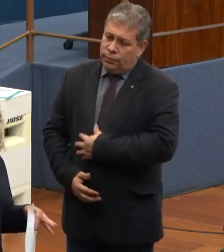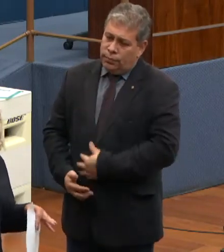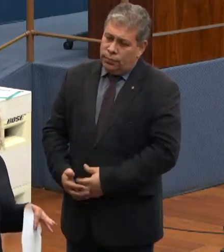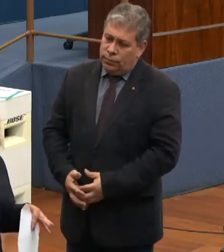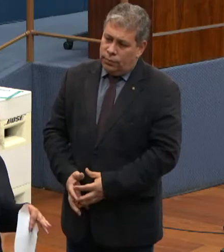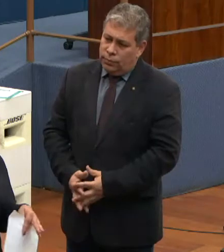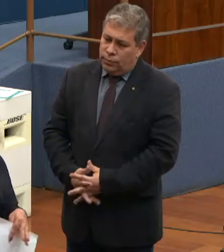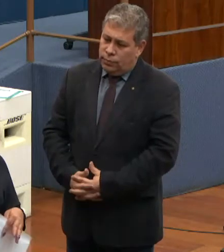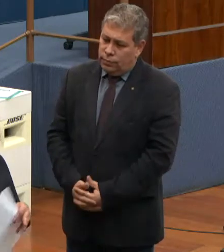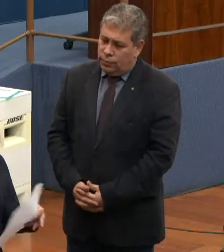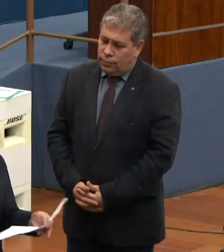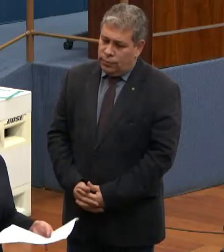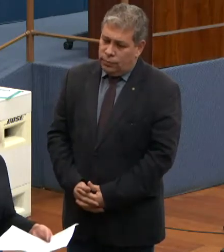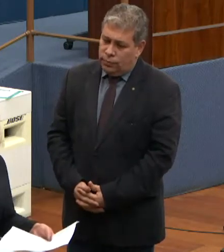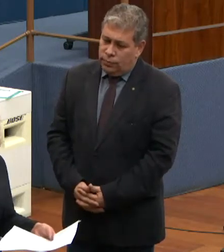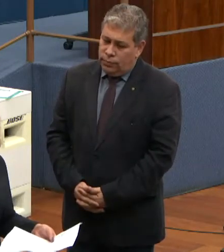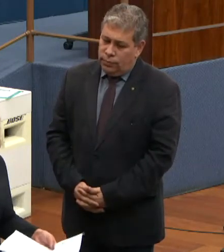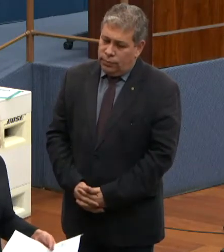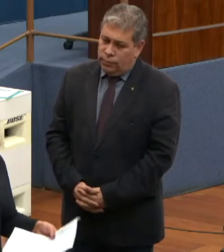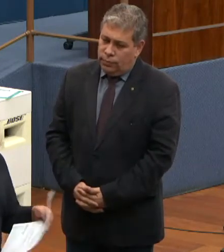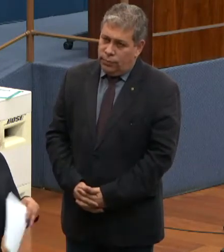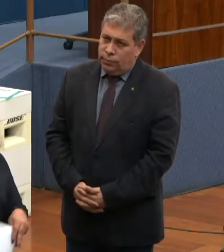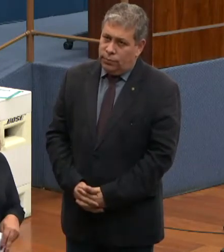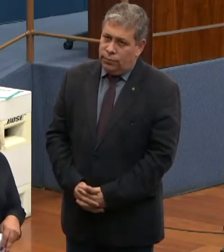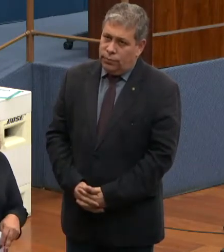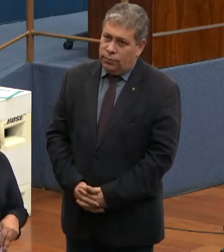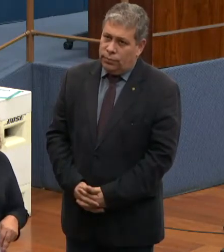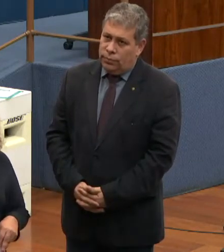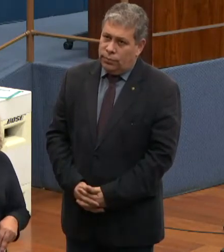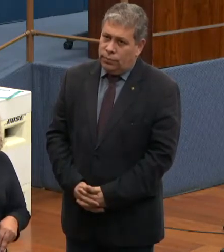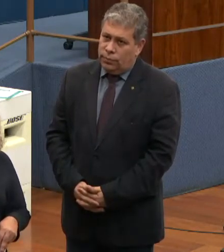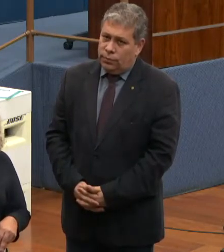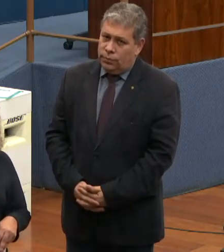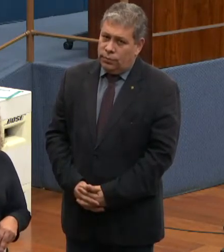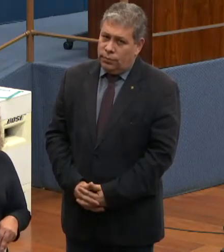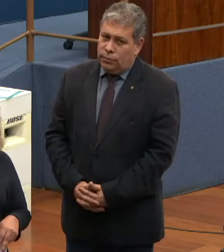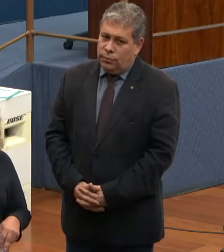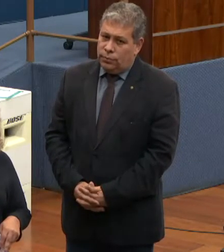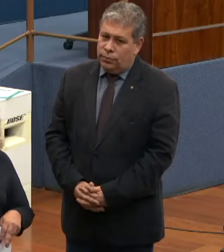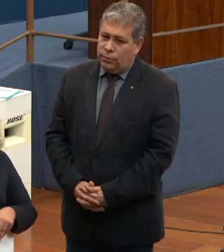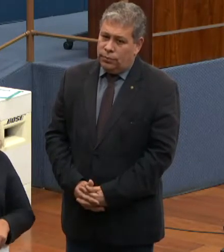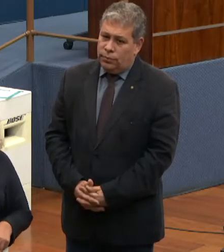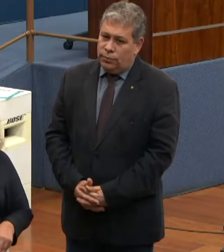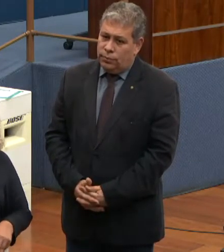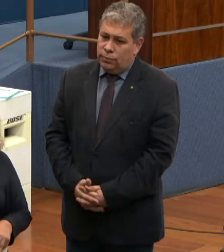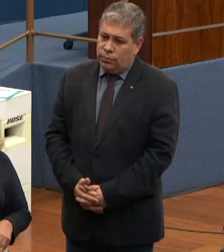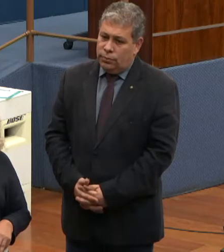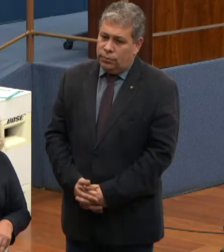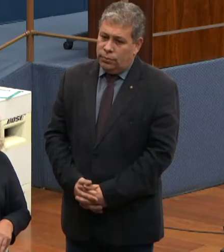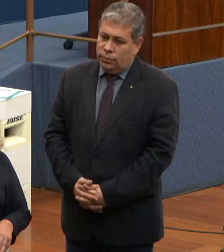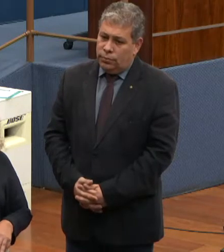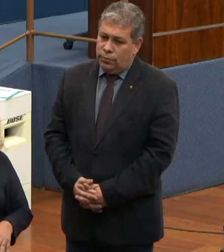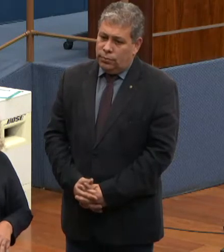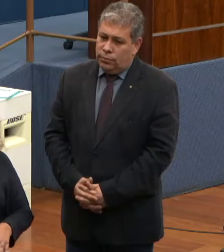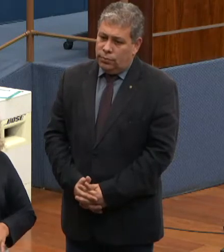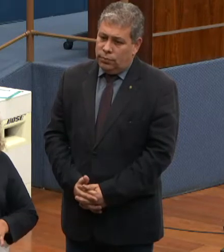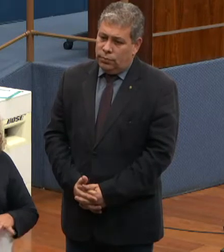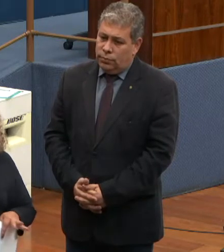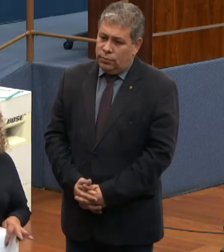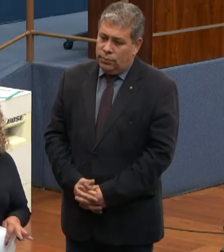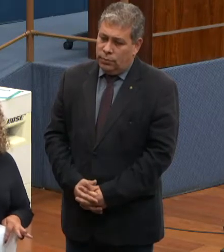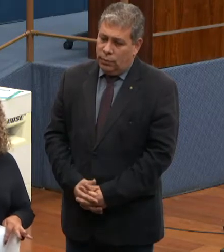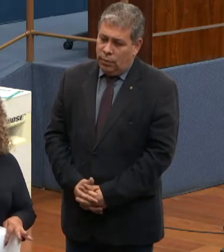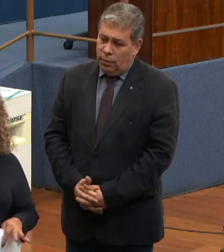antigamente, como a proteção e defesa dos animais tinha representantes da Secretaria de Saúde, que era do Centro de Controle de